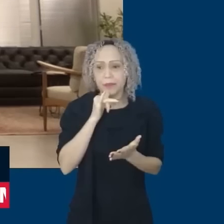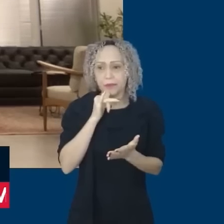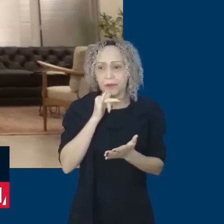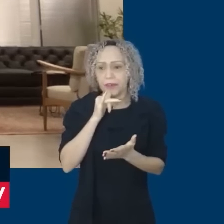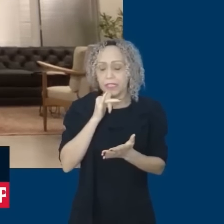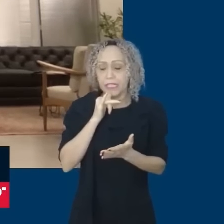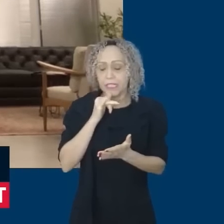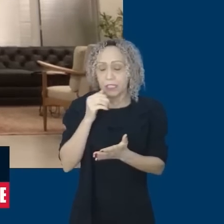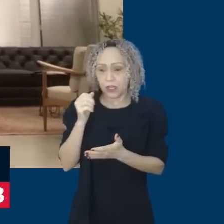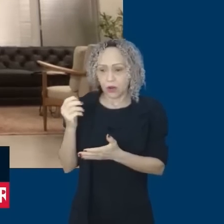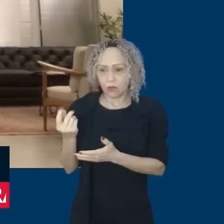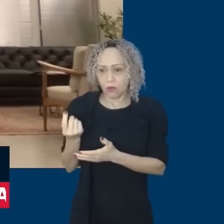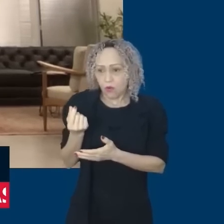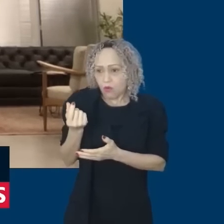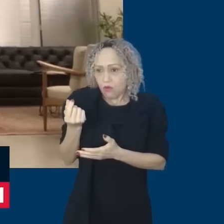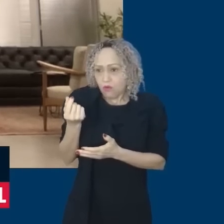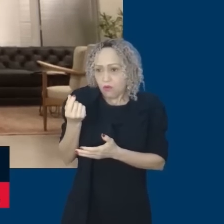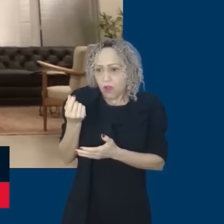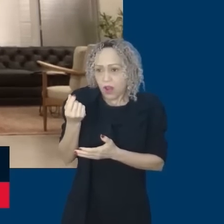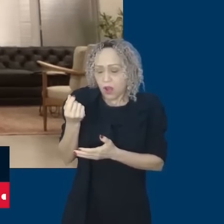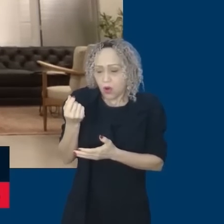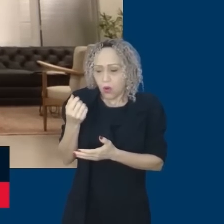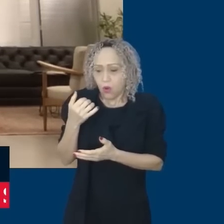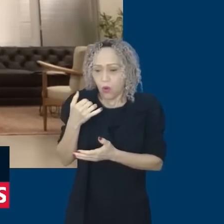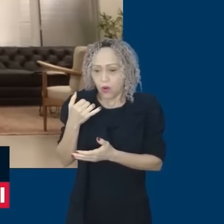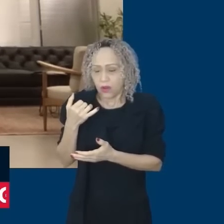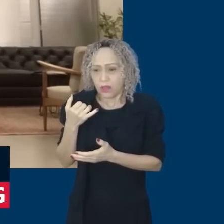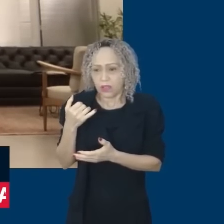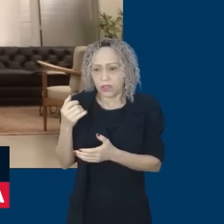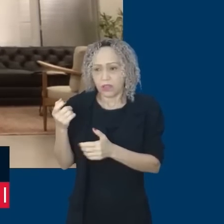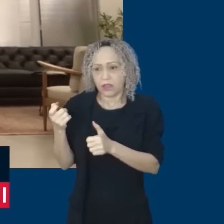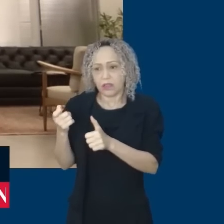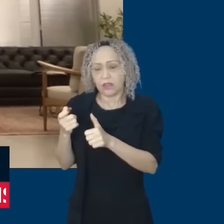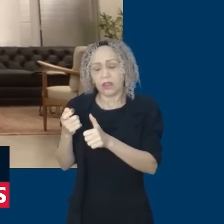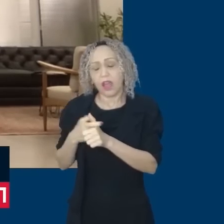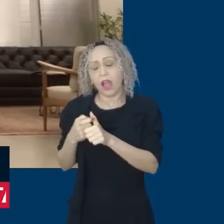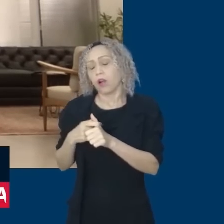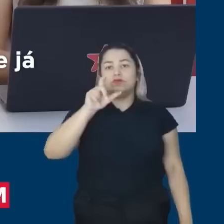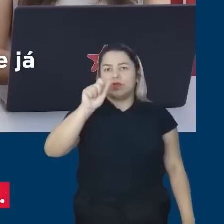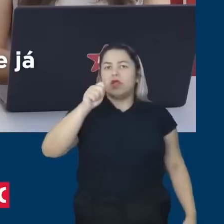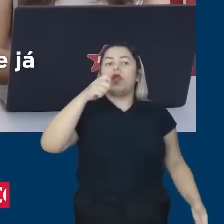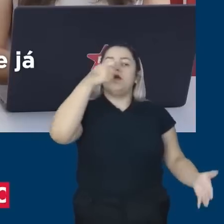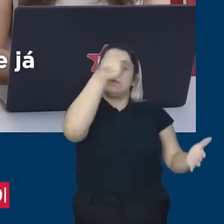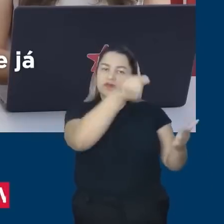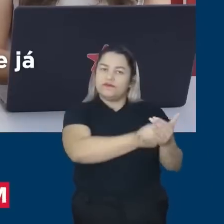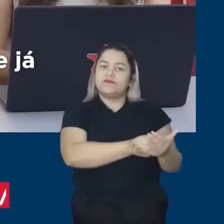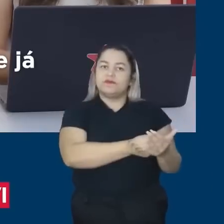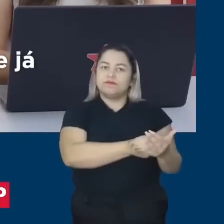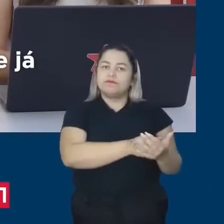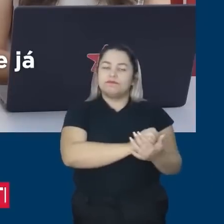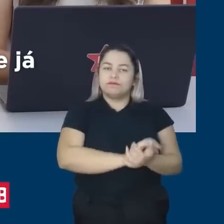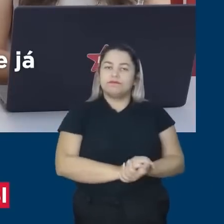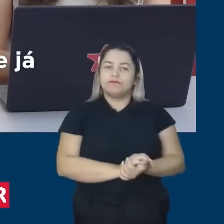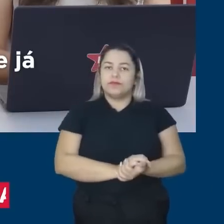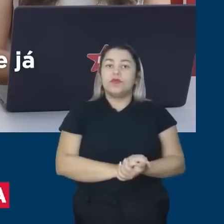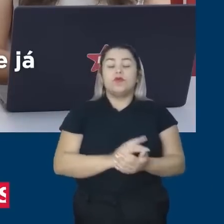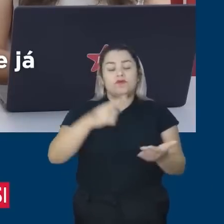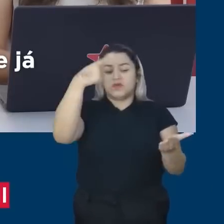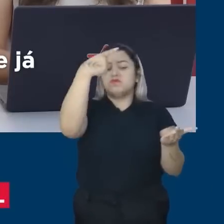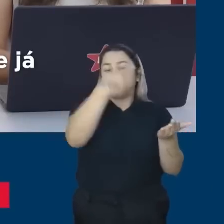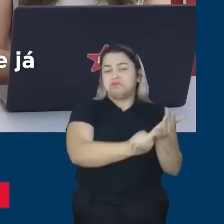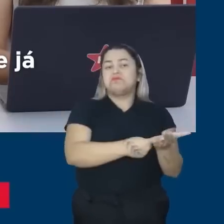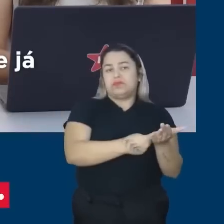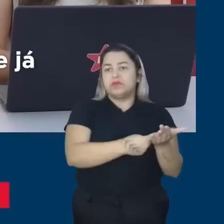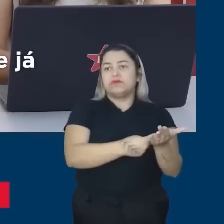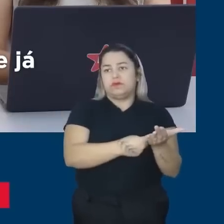investimentos, principalmente nas políticas sociais e de geração de emprego e renda. E creio que a Itaipu vai cumprir o seu papel, que